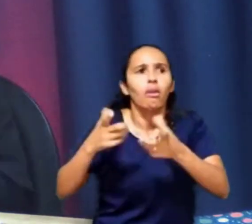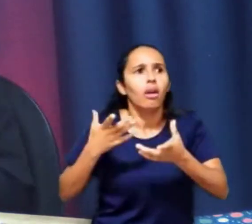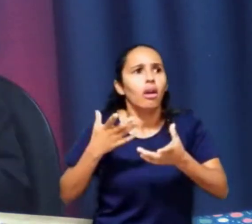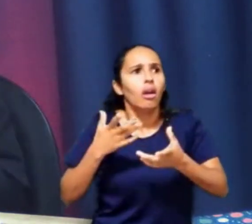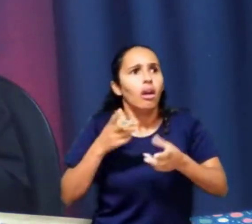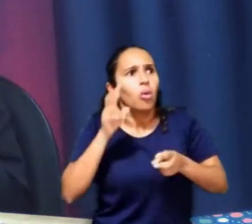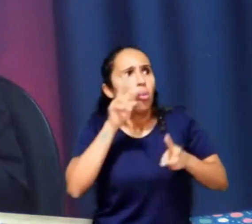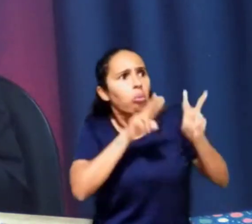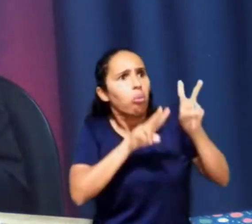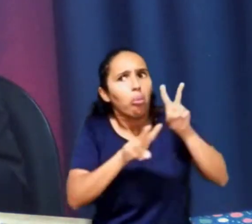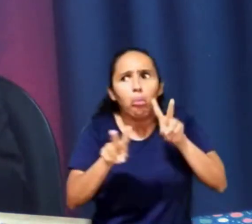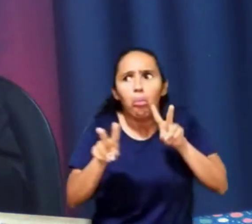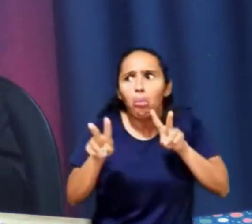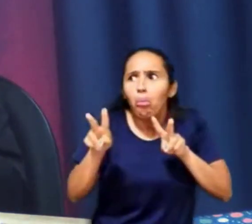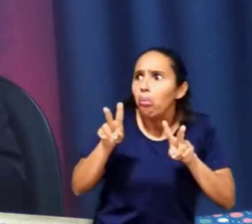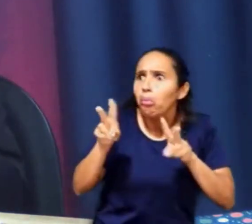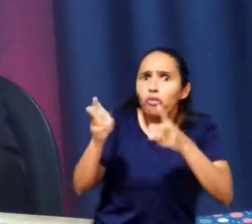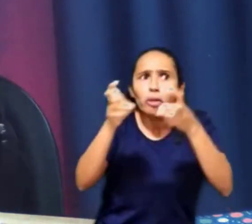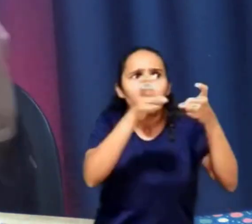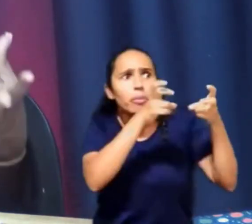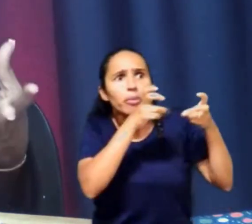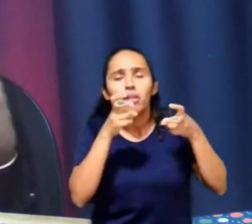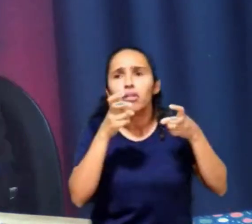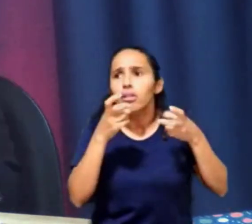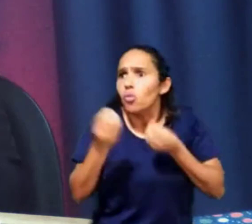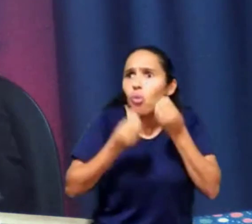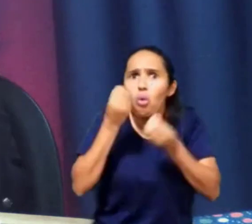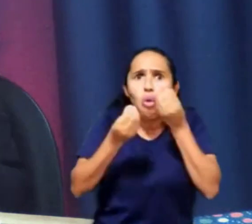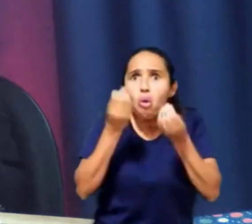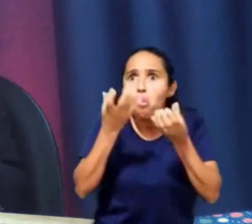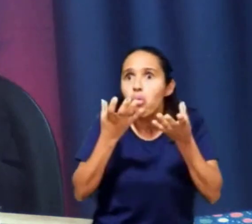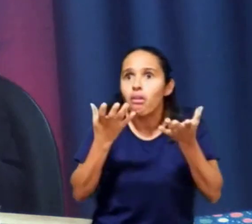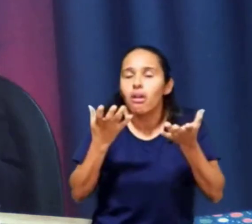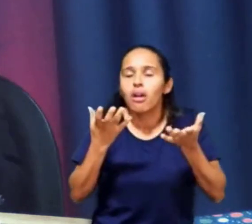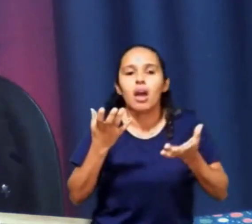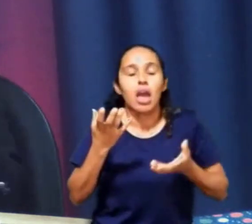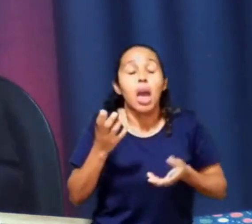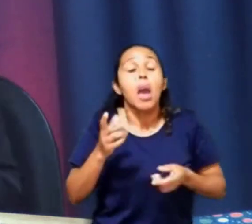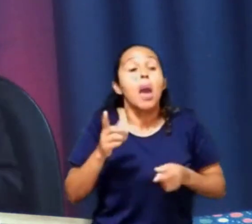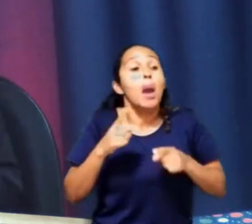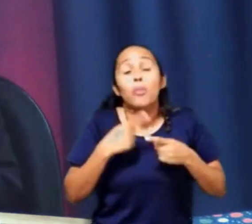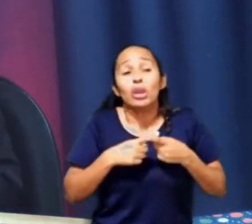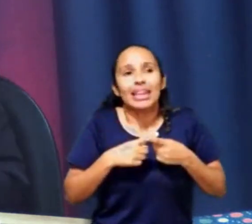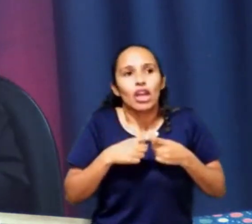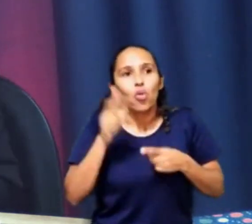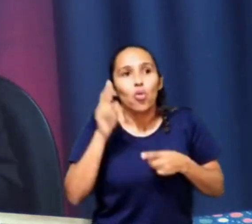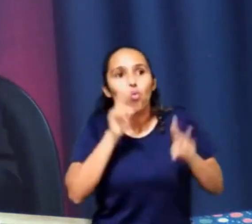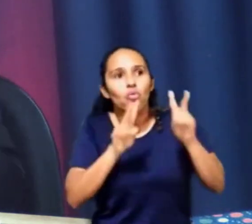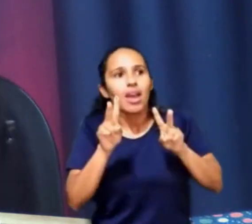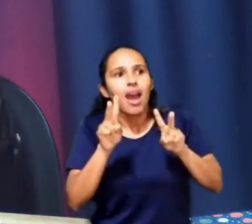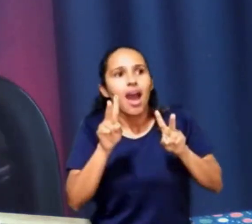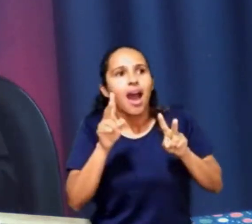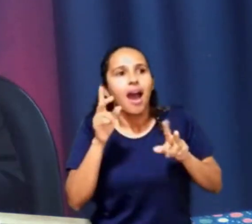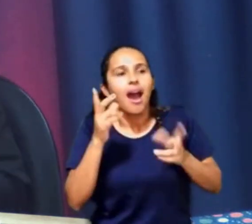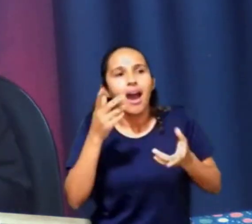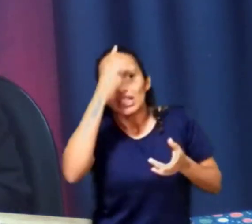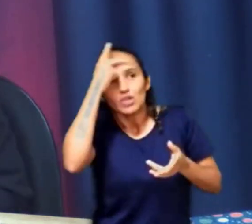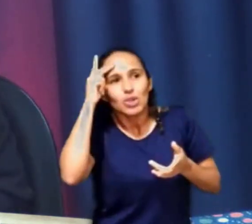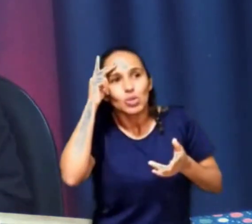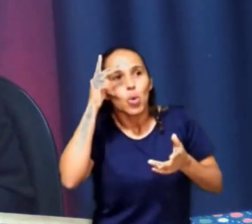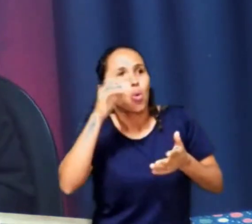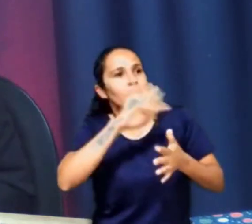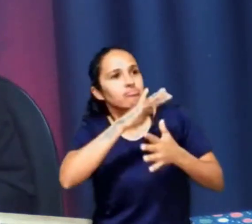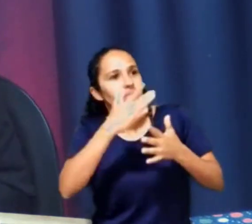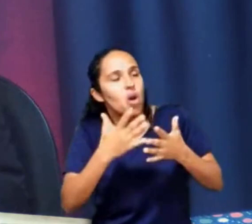meu olhar, né? Eu não estava enxergando as pessoas falando em sinais. Então, aí eu me apaixonei. Eu fui fazer um curso básico,